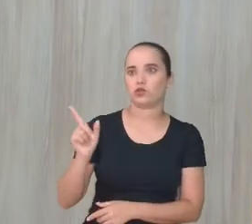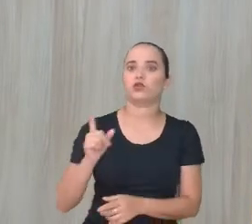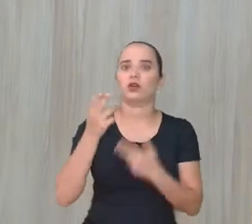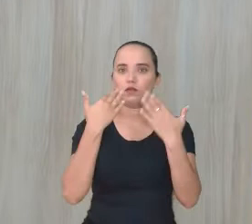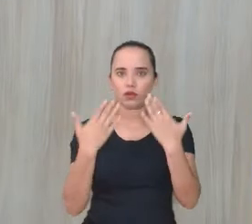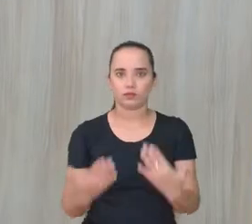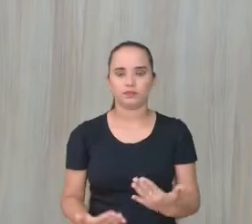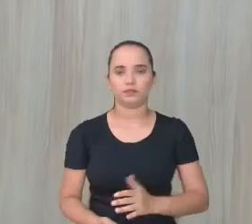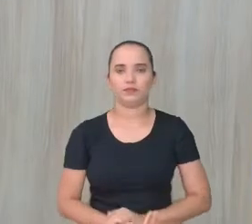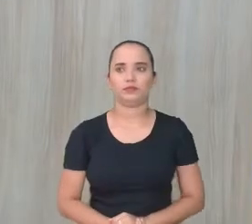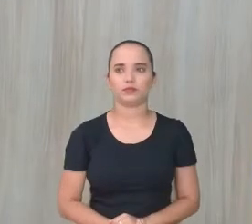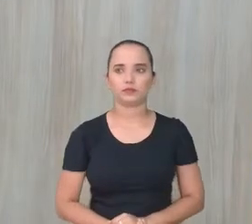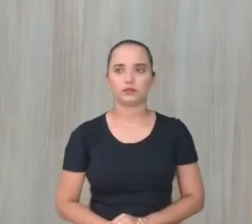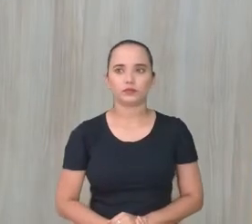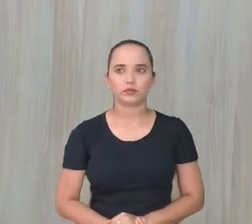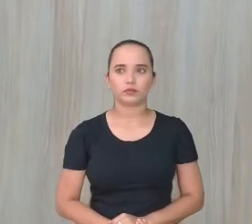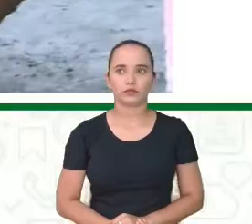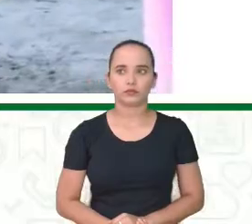relata.